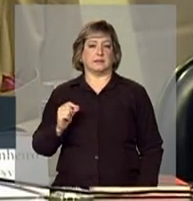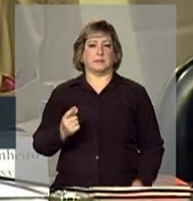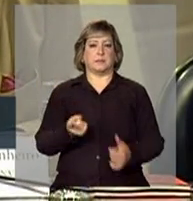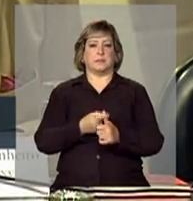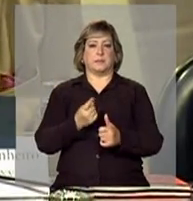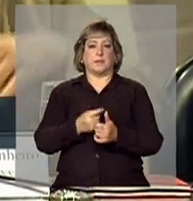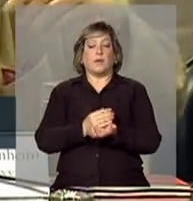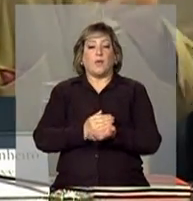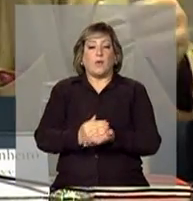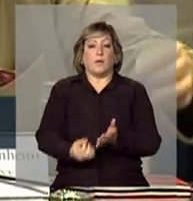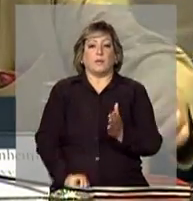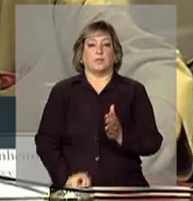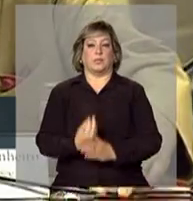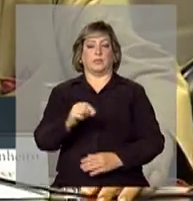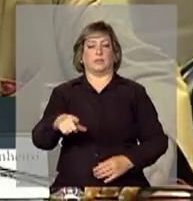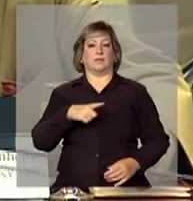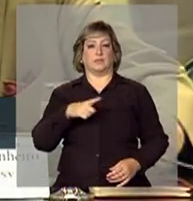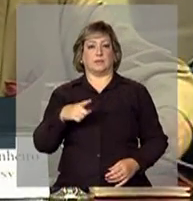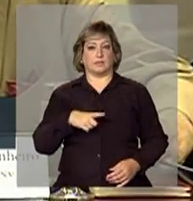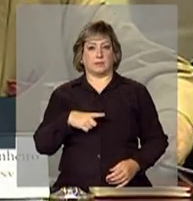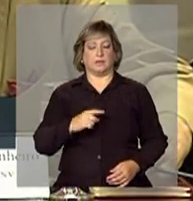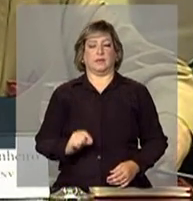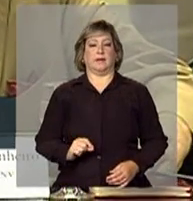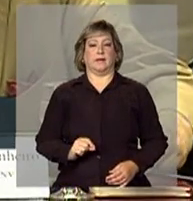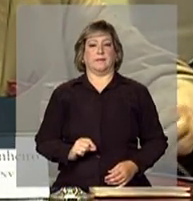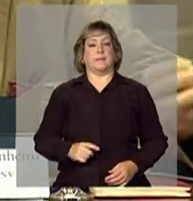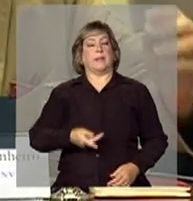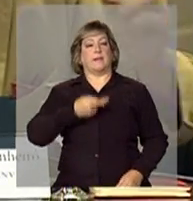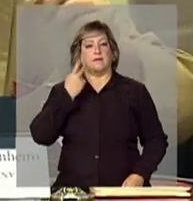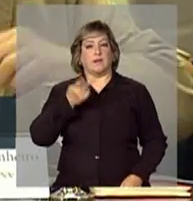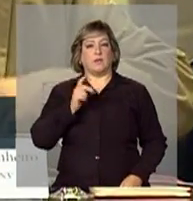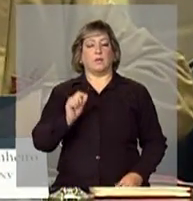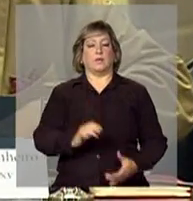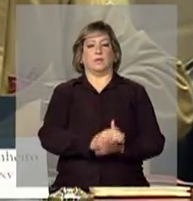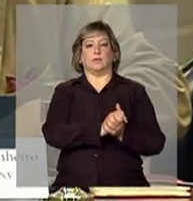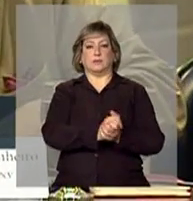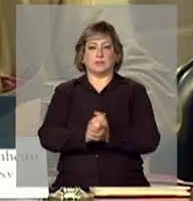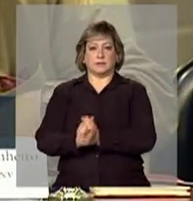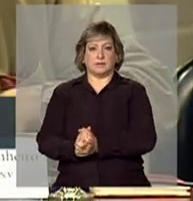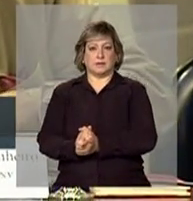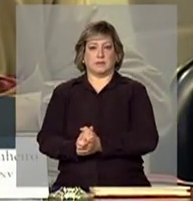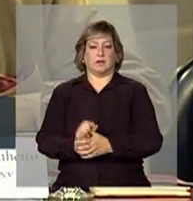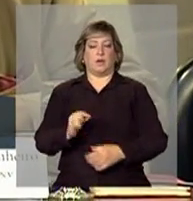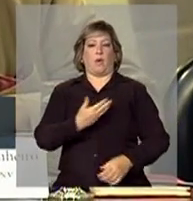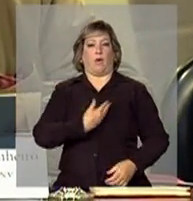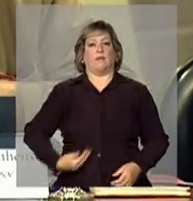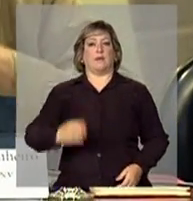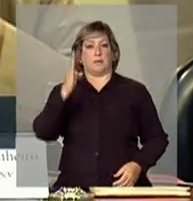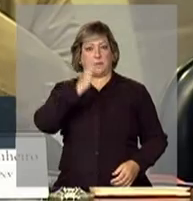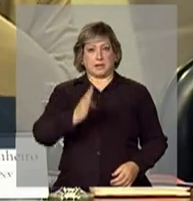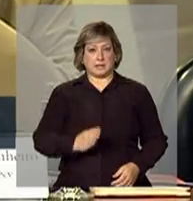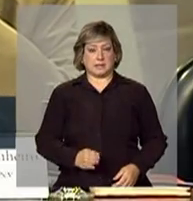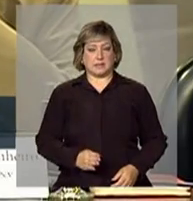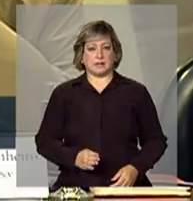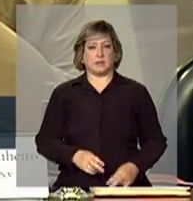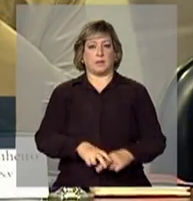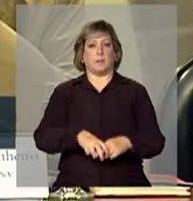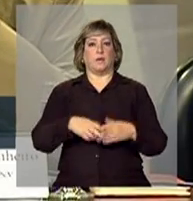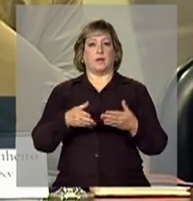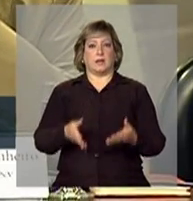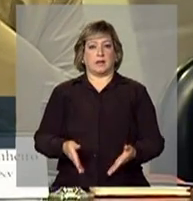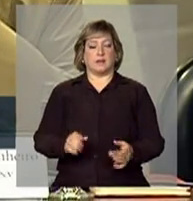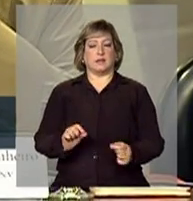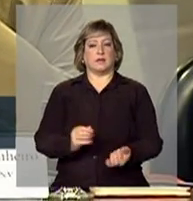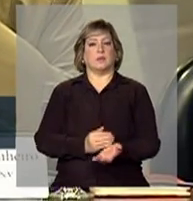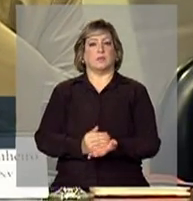nossa instalação, se pronunciou saudando o governo brasileiro por